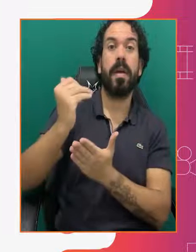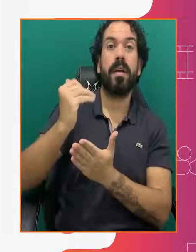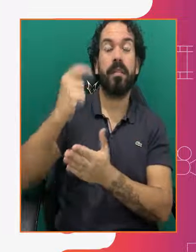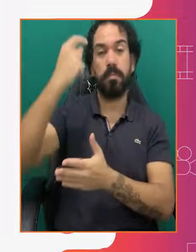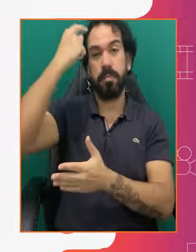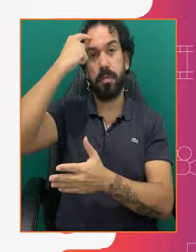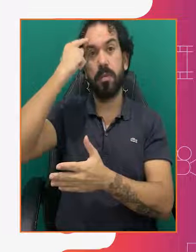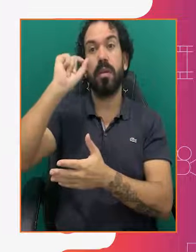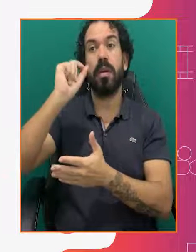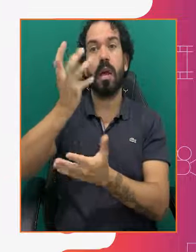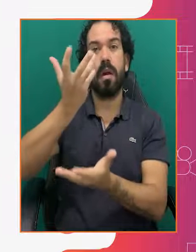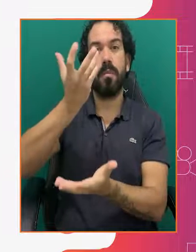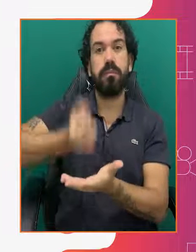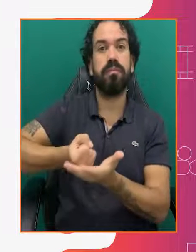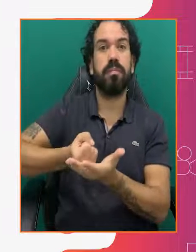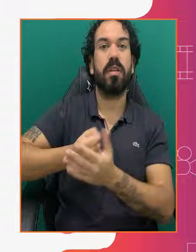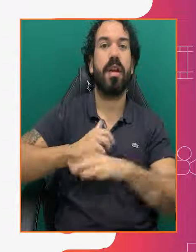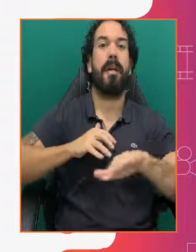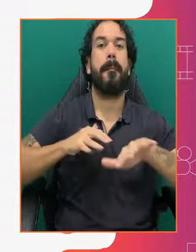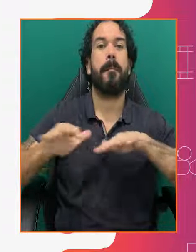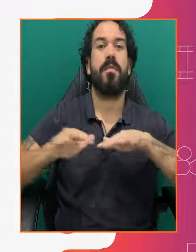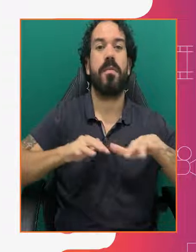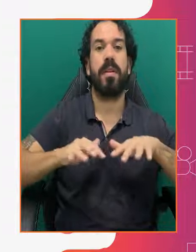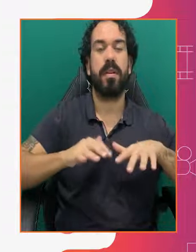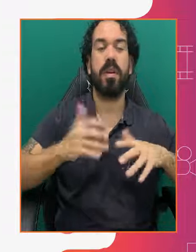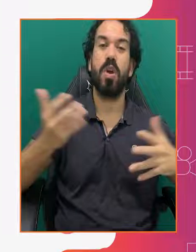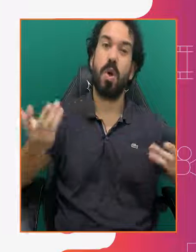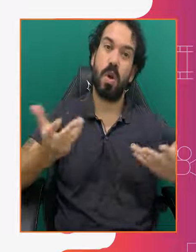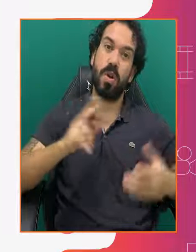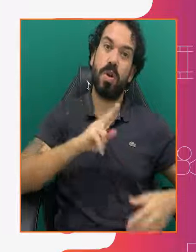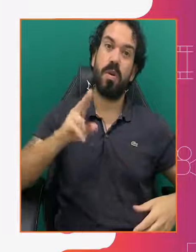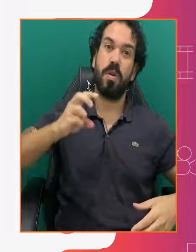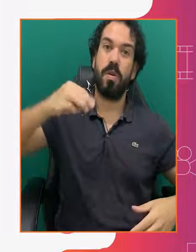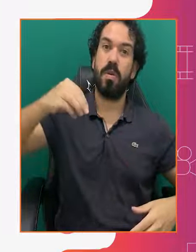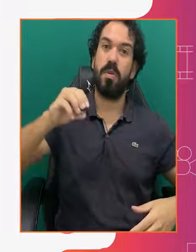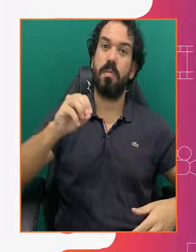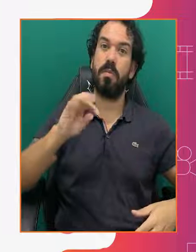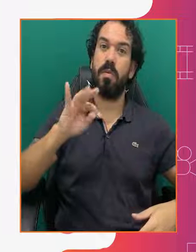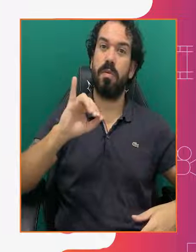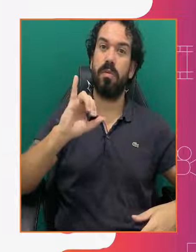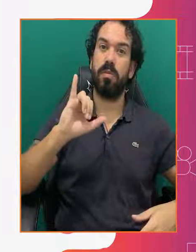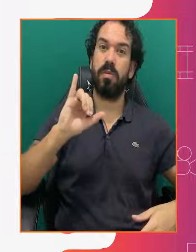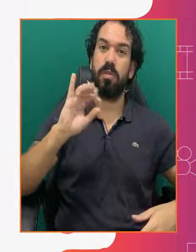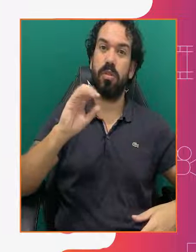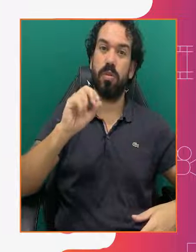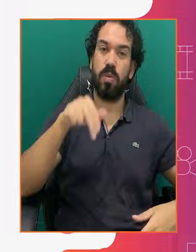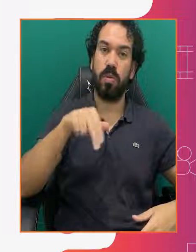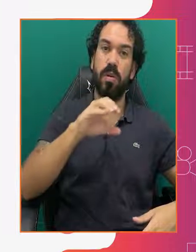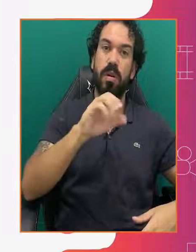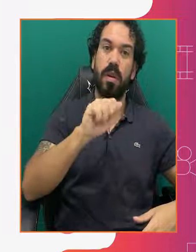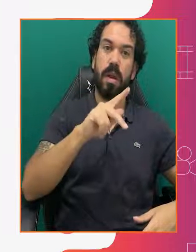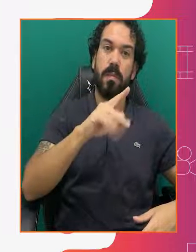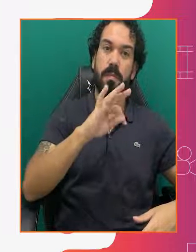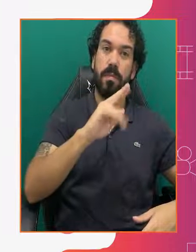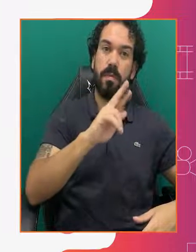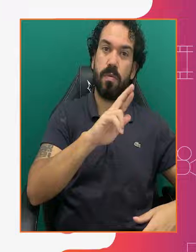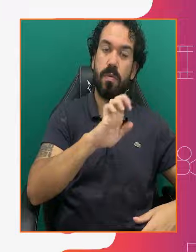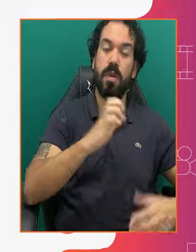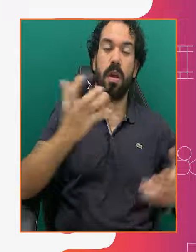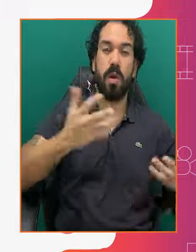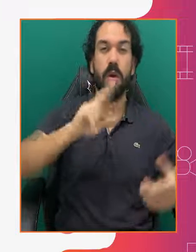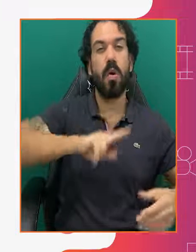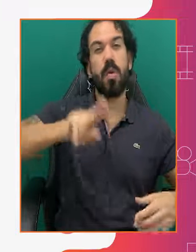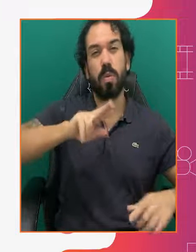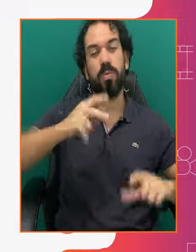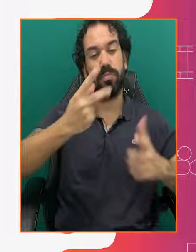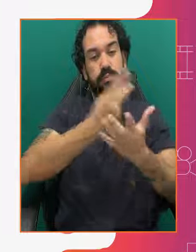da moderna ideia de captura de movimento, que conhecemos como motion capture, que atualmente é muito